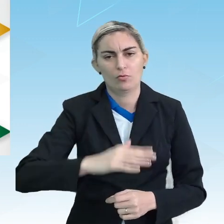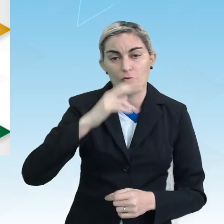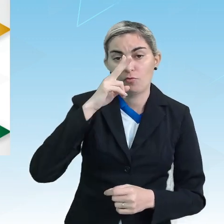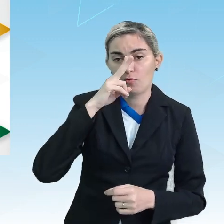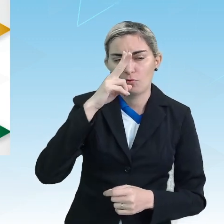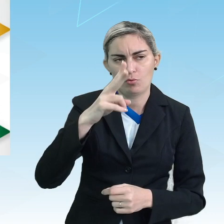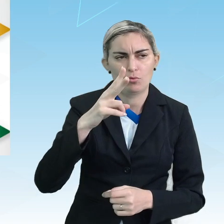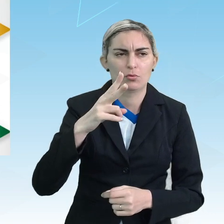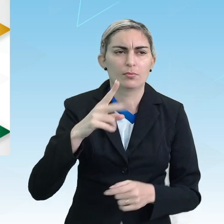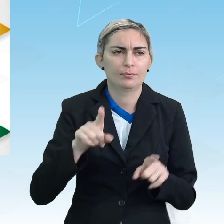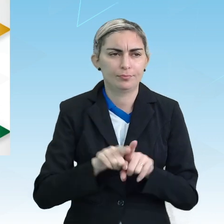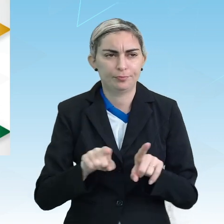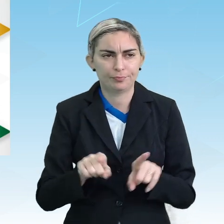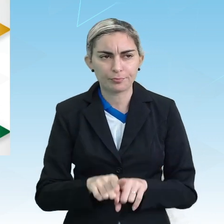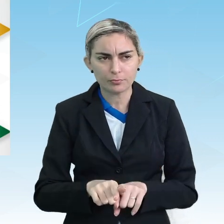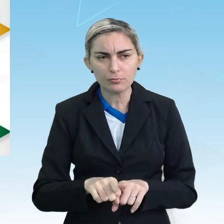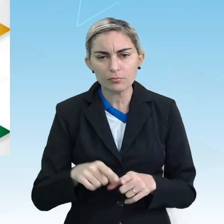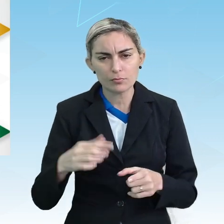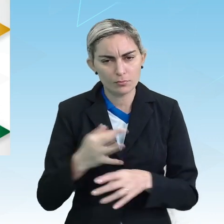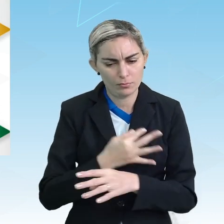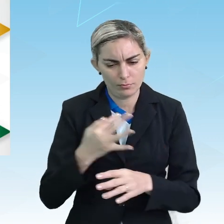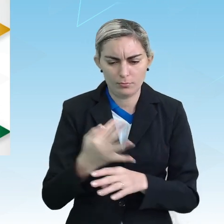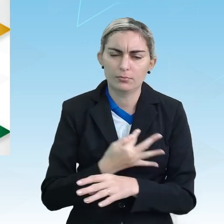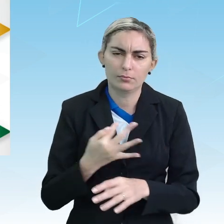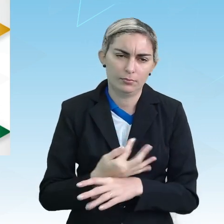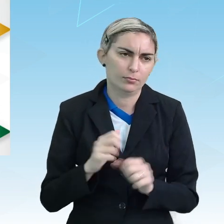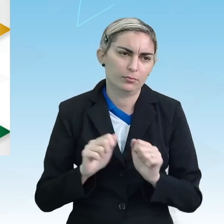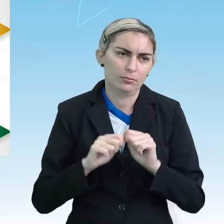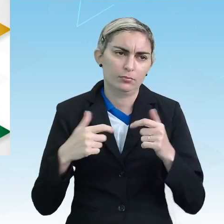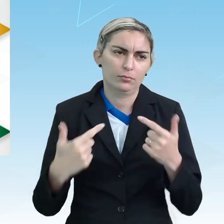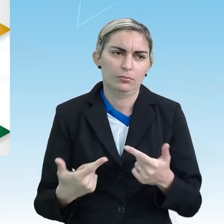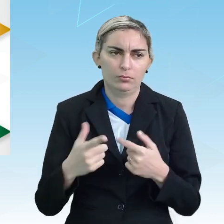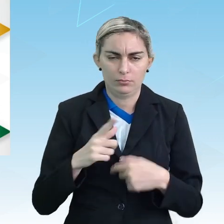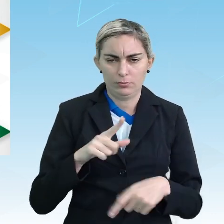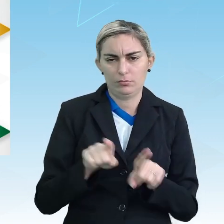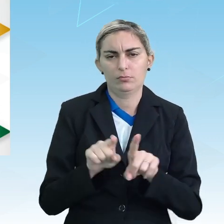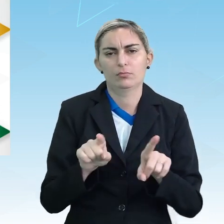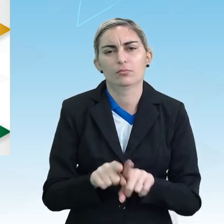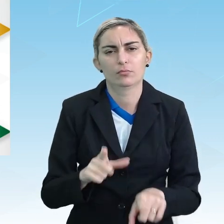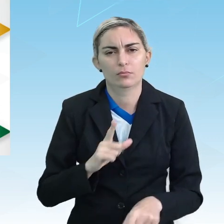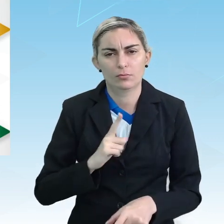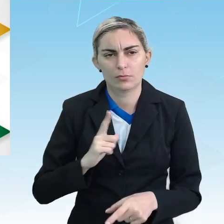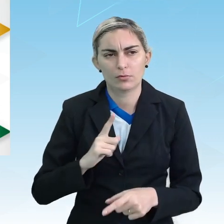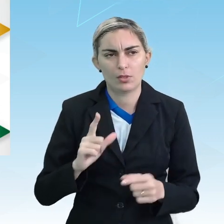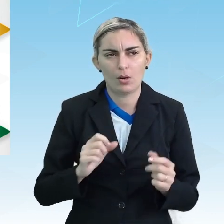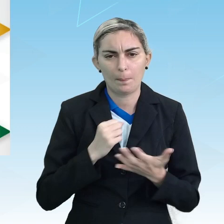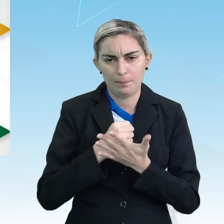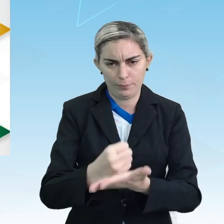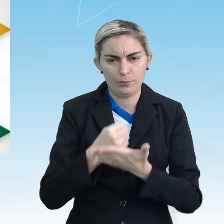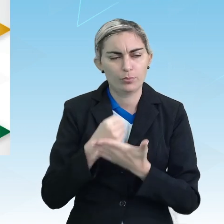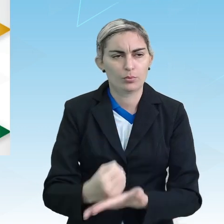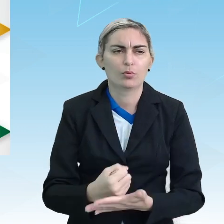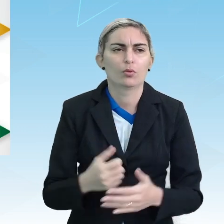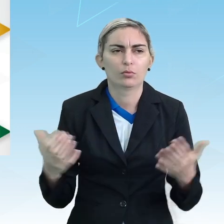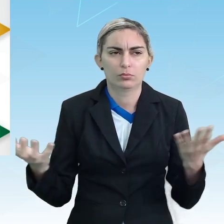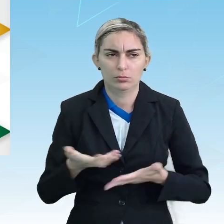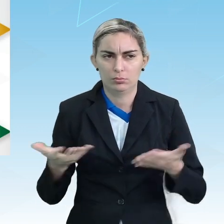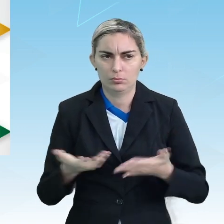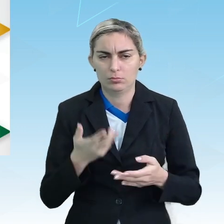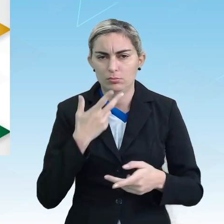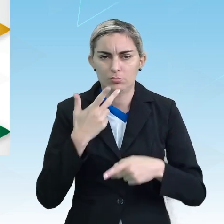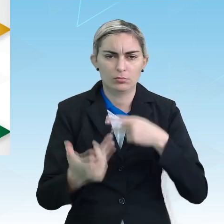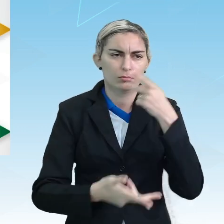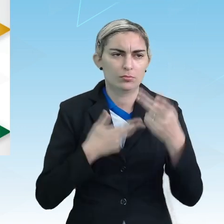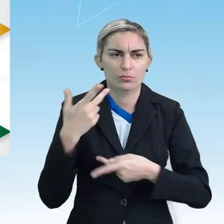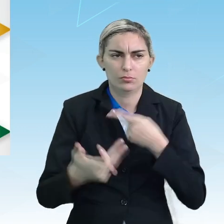potente e a força resistente, e é claro que a gente tem também o ponto de apoio. Agora eu quero falar